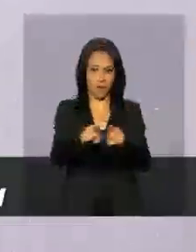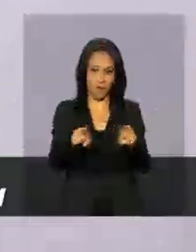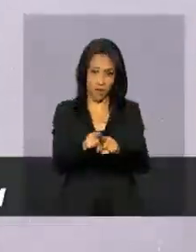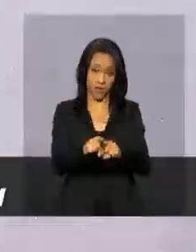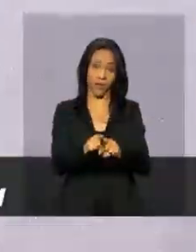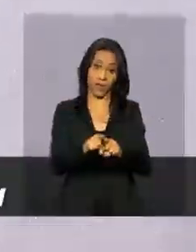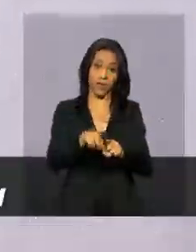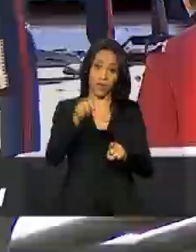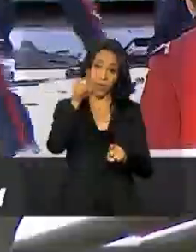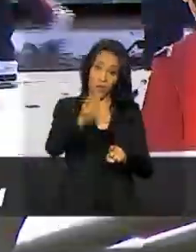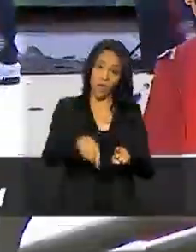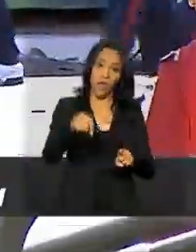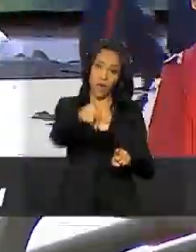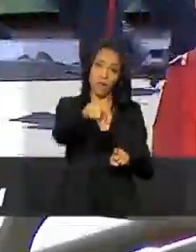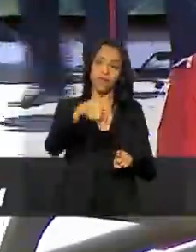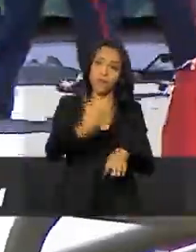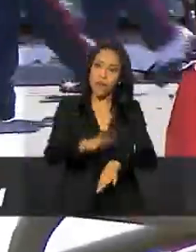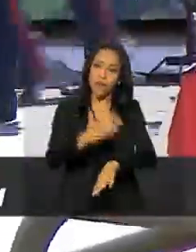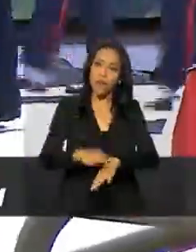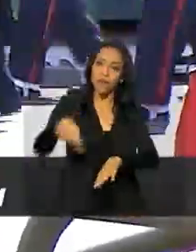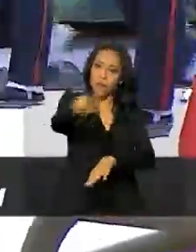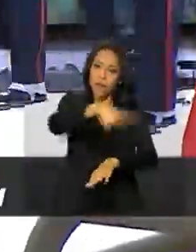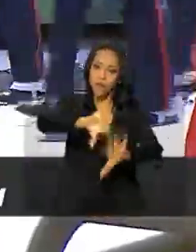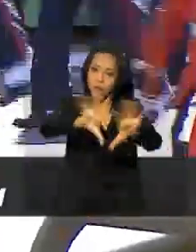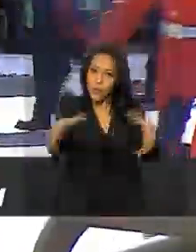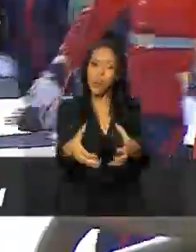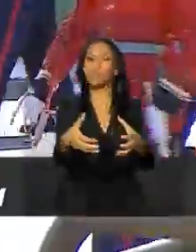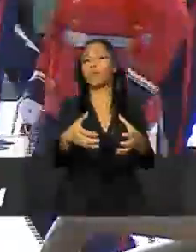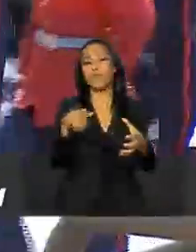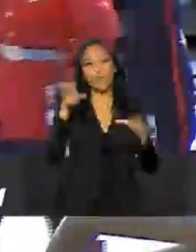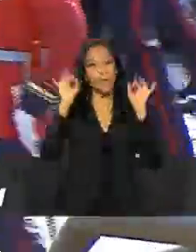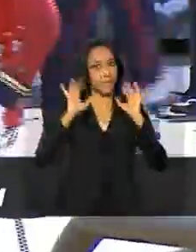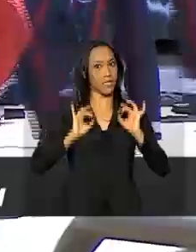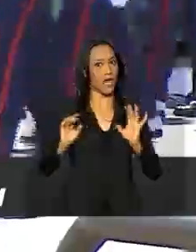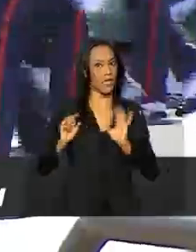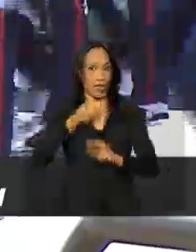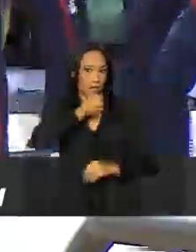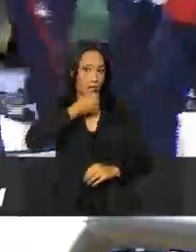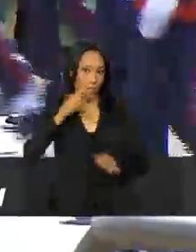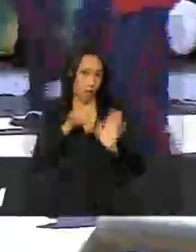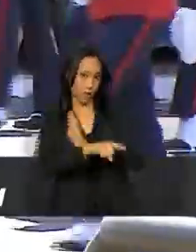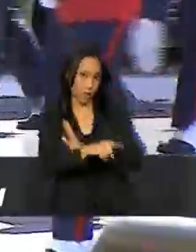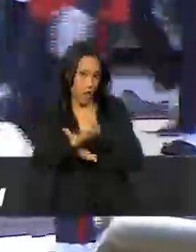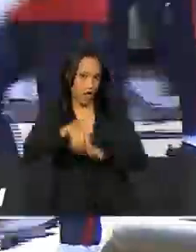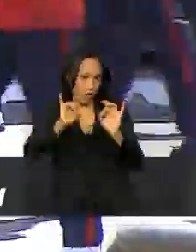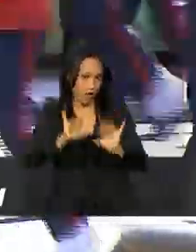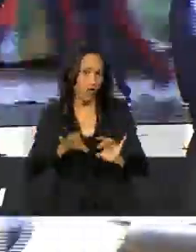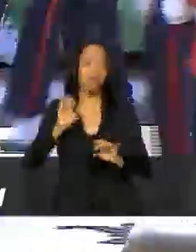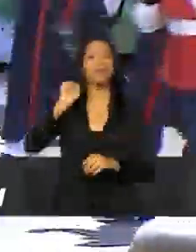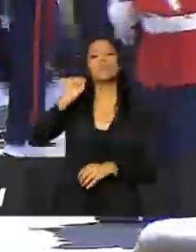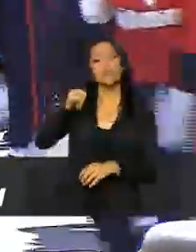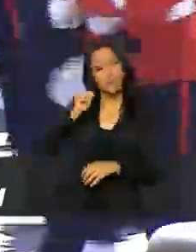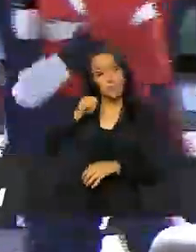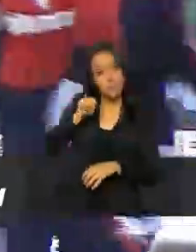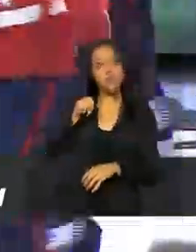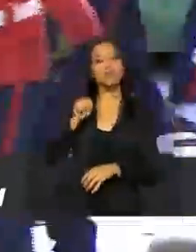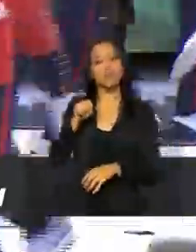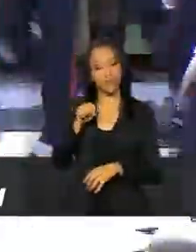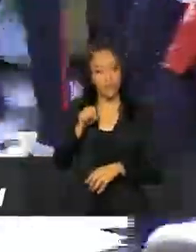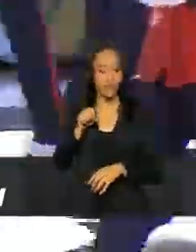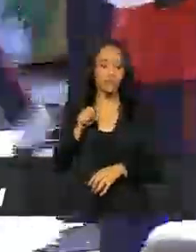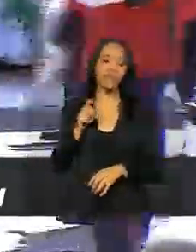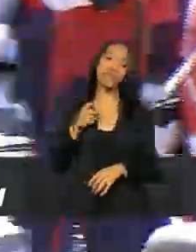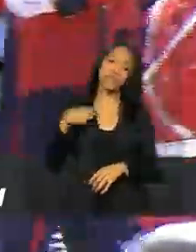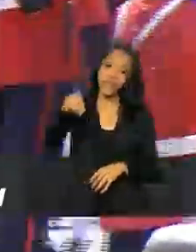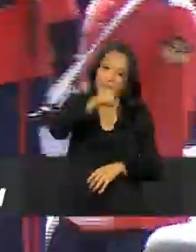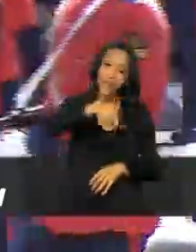formador desses militares aqui no Planalto Central. São tropas especiais, então? Sim, é uma tropa. Os fuzileiros navais, ele é característico por